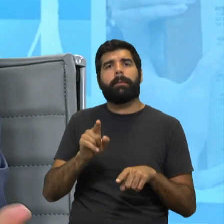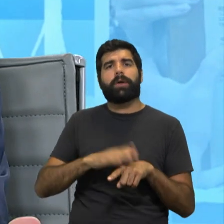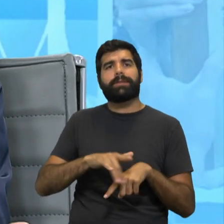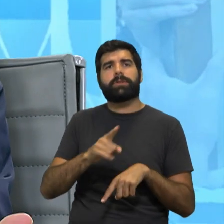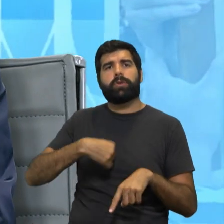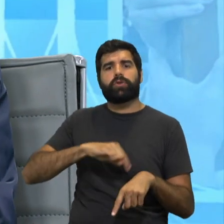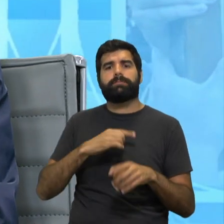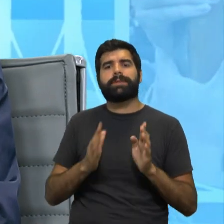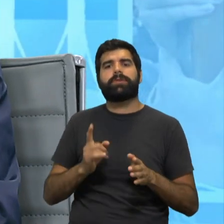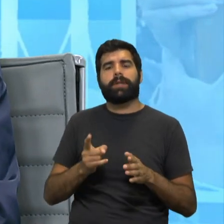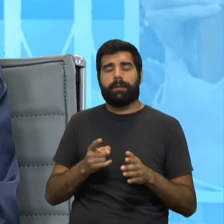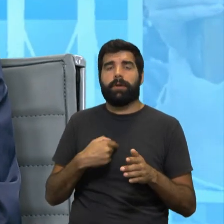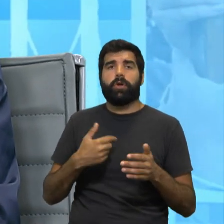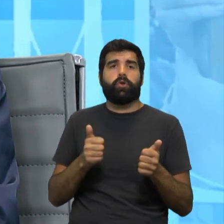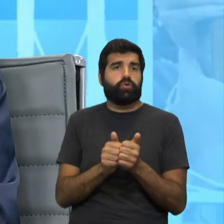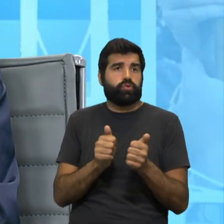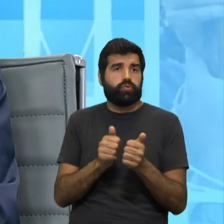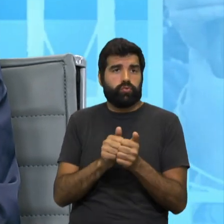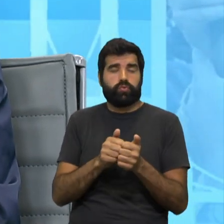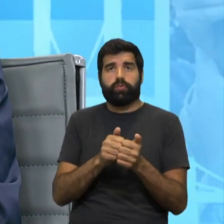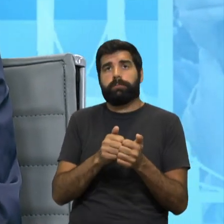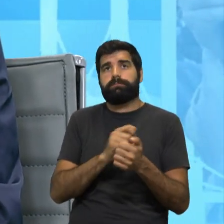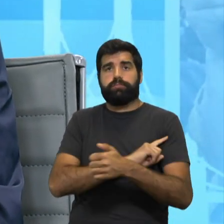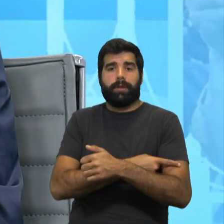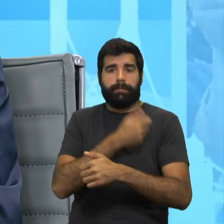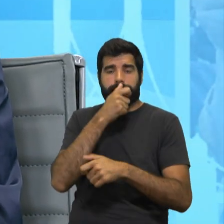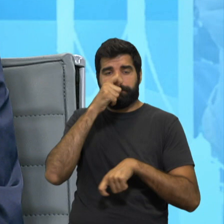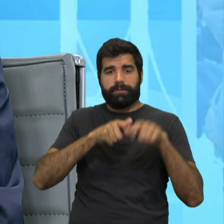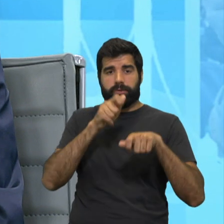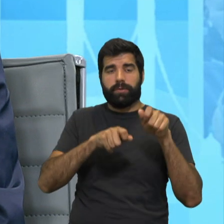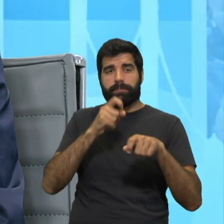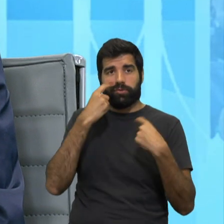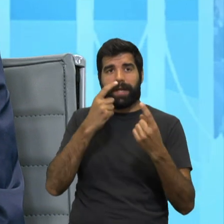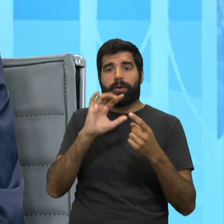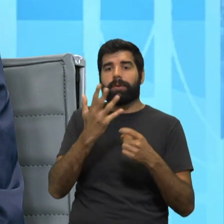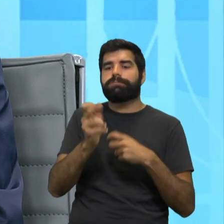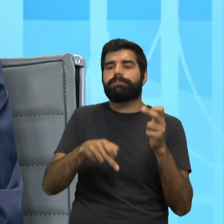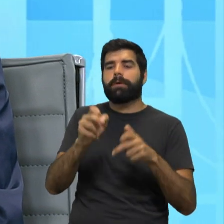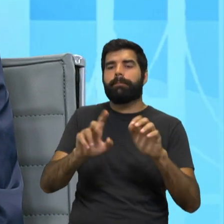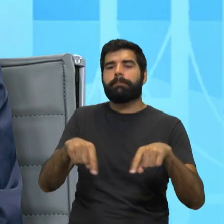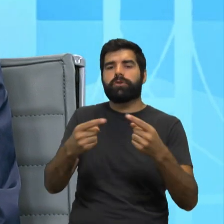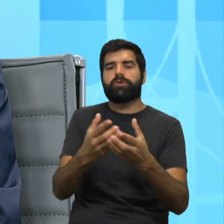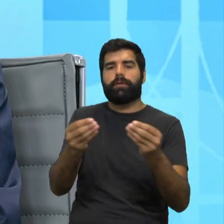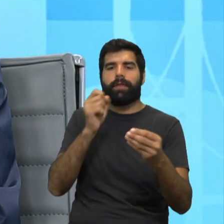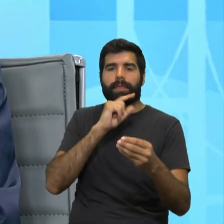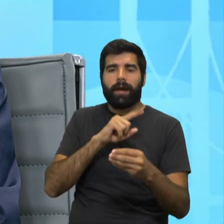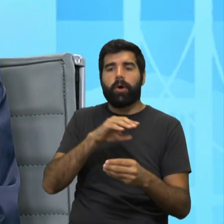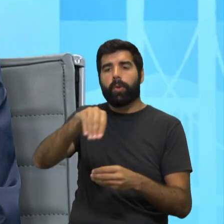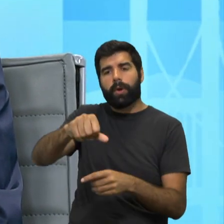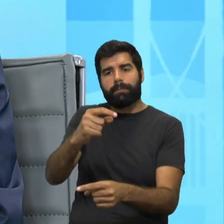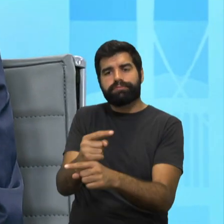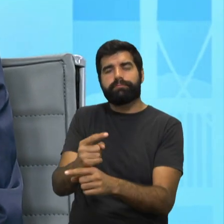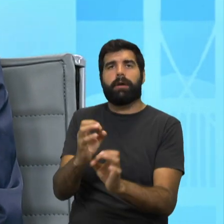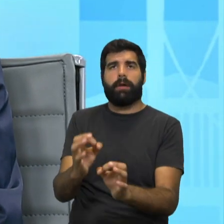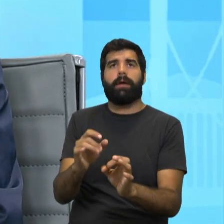junto destes órgãos decisores a demonstrar o que se está a passar para que depois possa ser feito efetivamente alguma coisa no terreno, que possa ter impacto